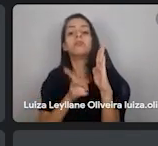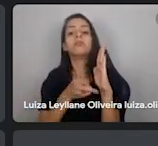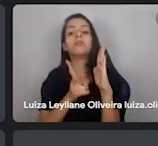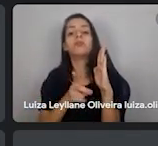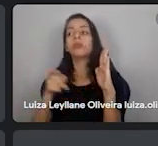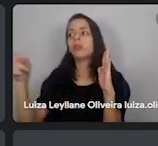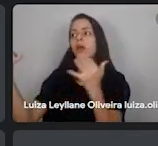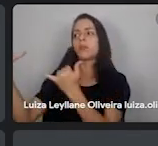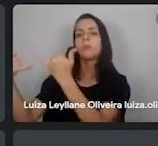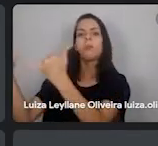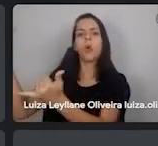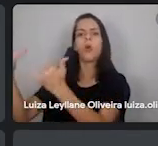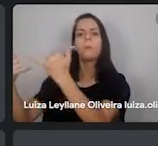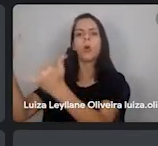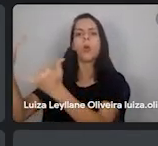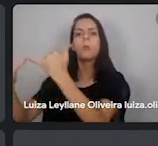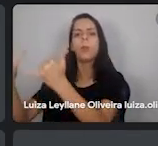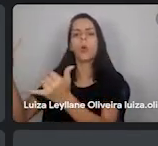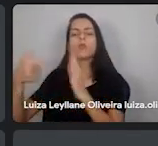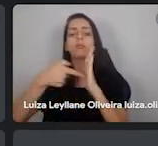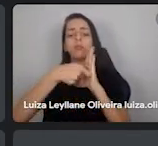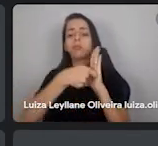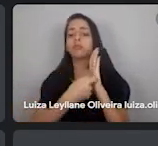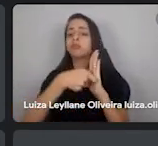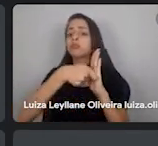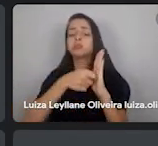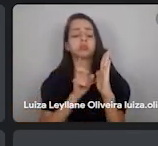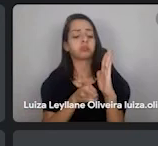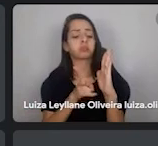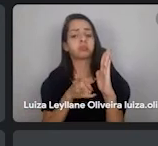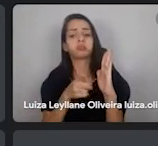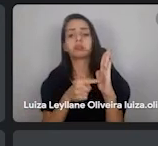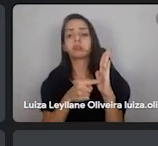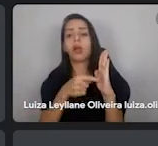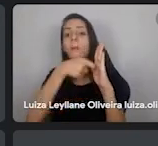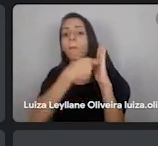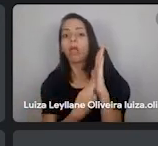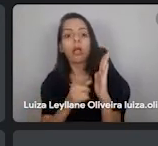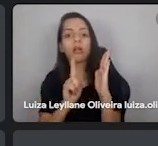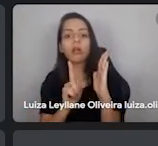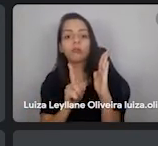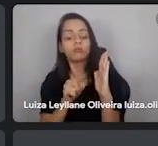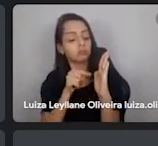ali como uma carga. É um curto pequeno.